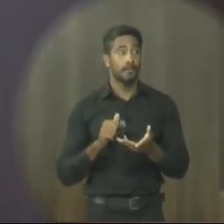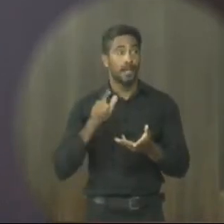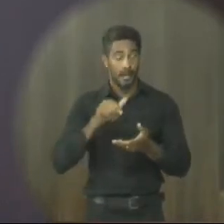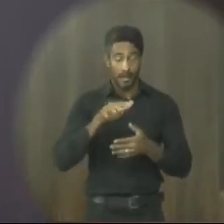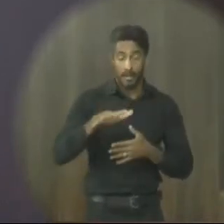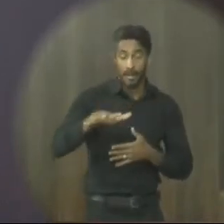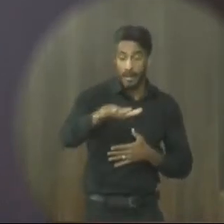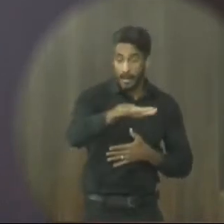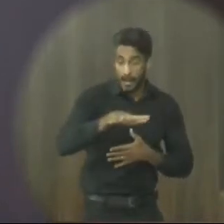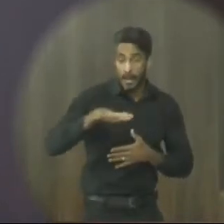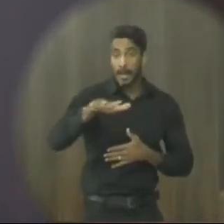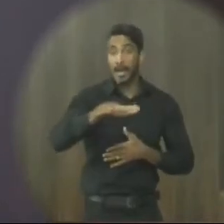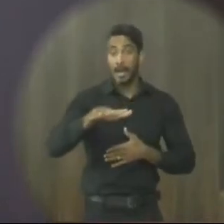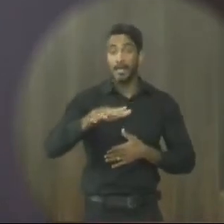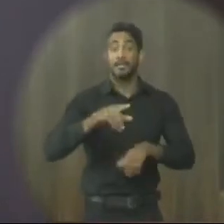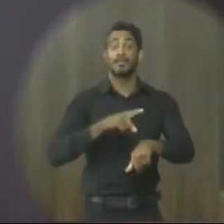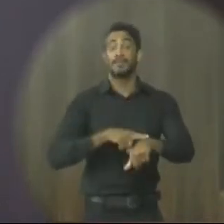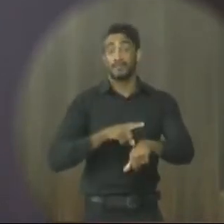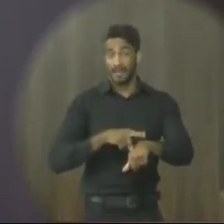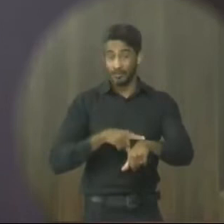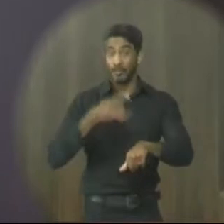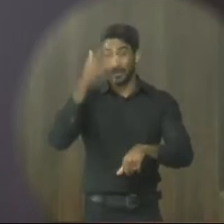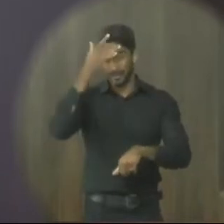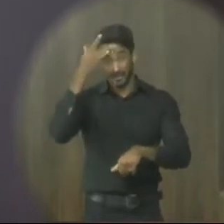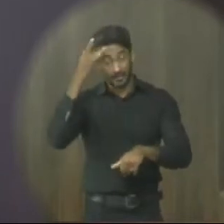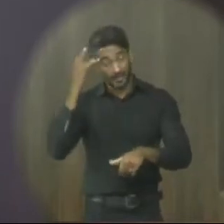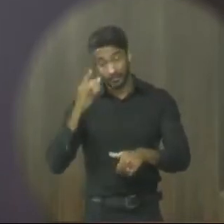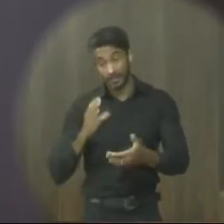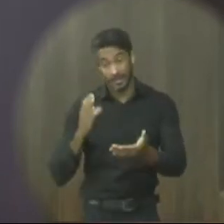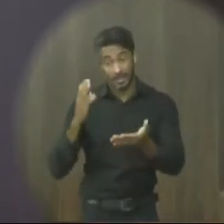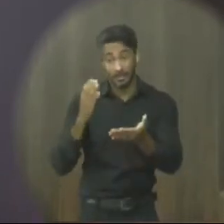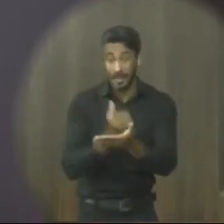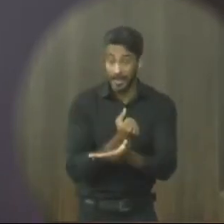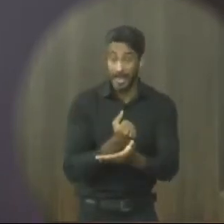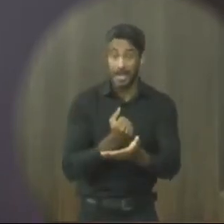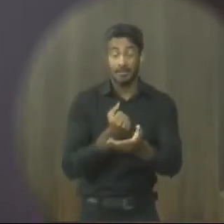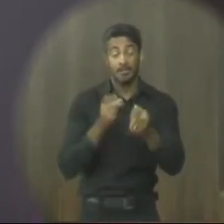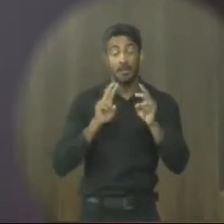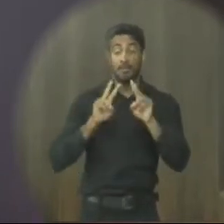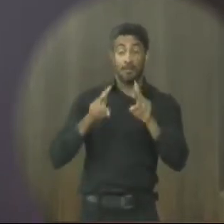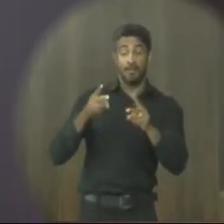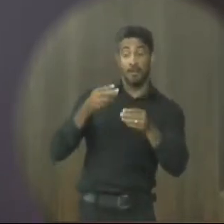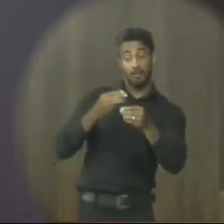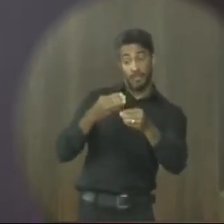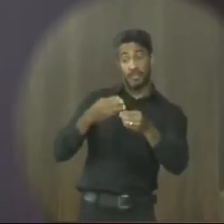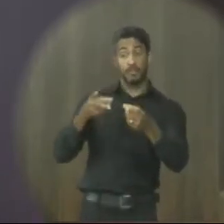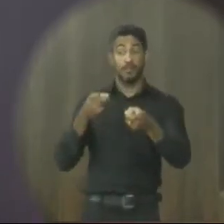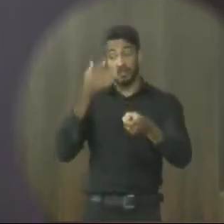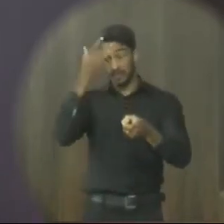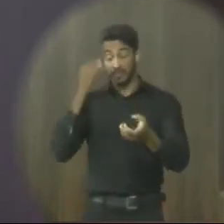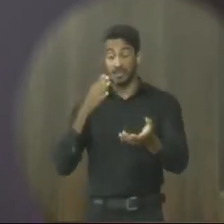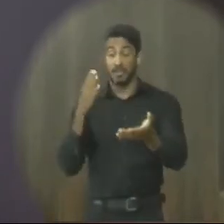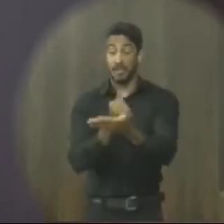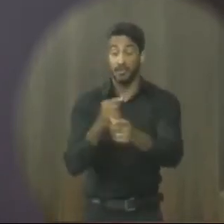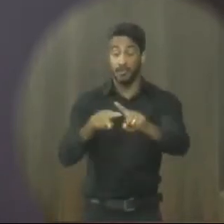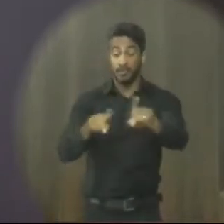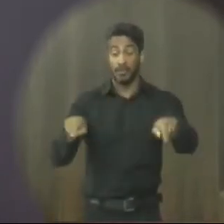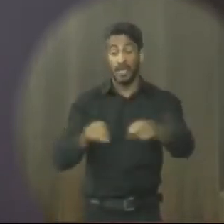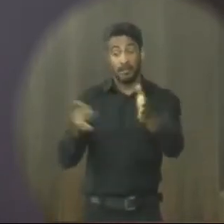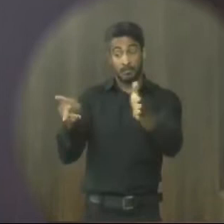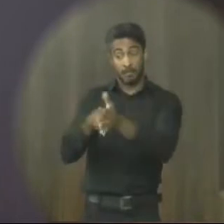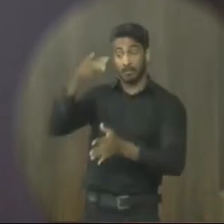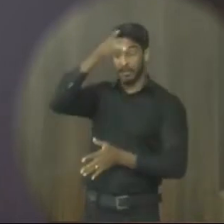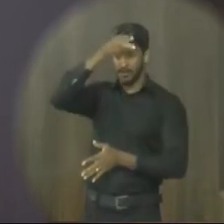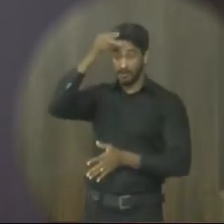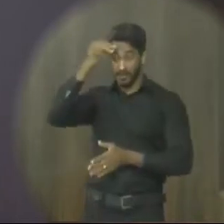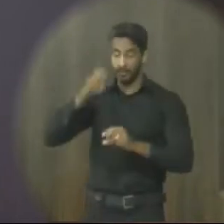áreas que estão, né, no momento, invadidas, o município entende como áreas invadidas, por esse motivo que o município